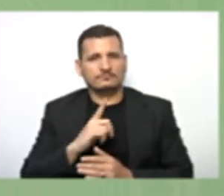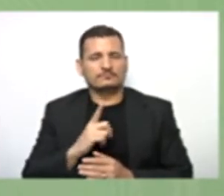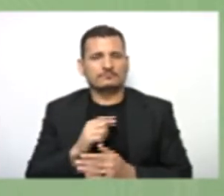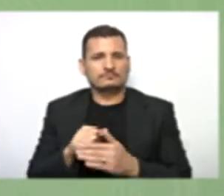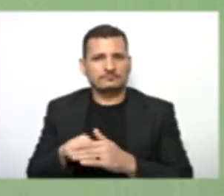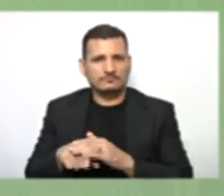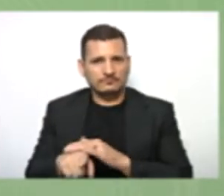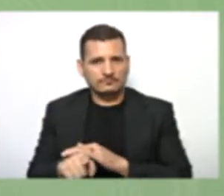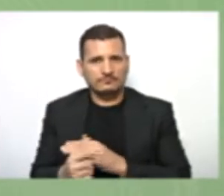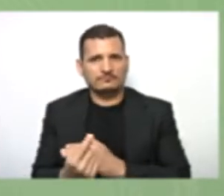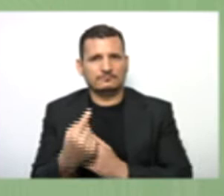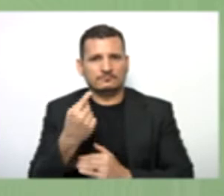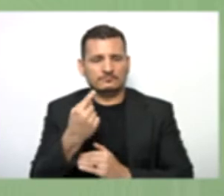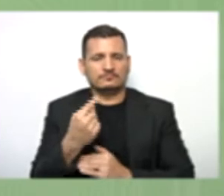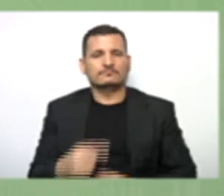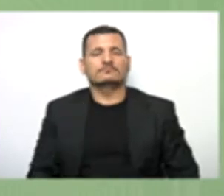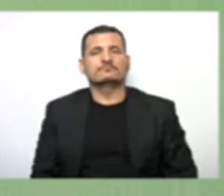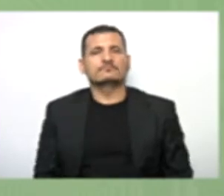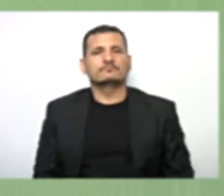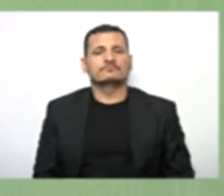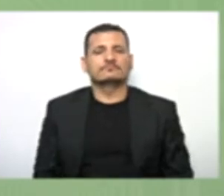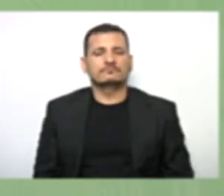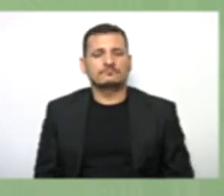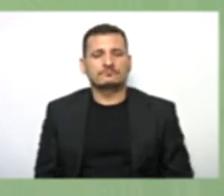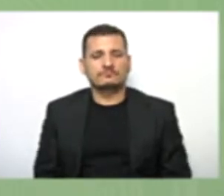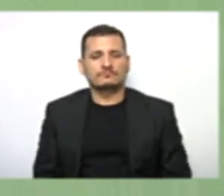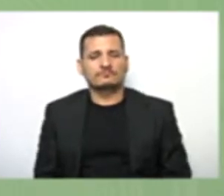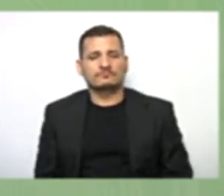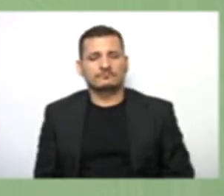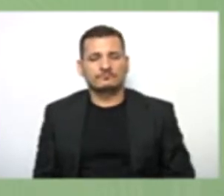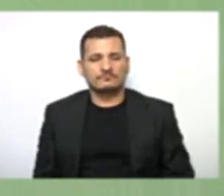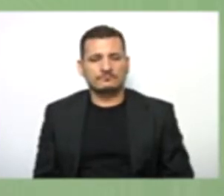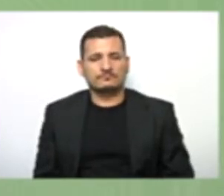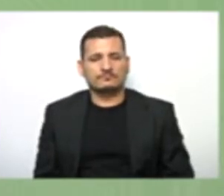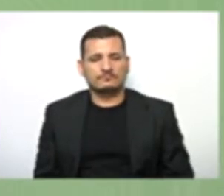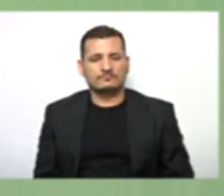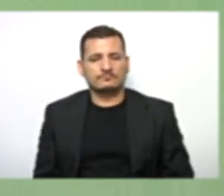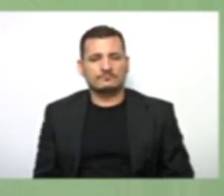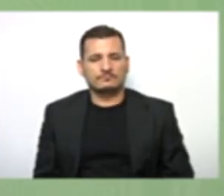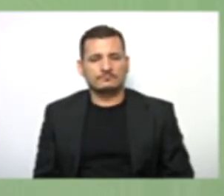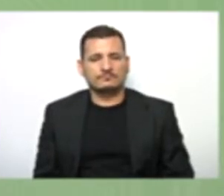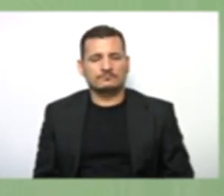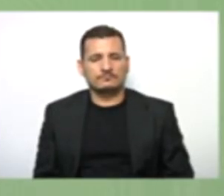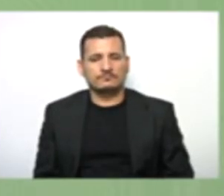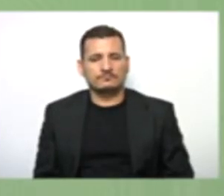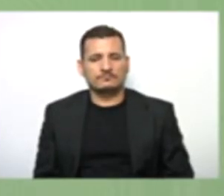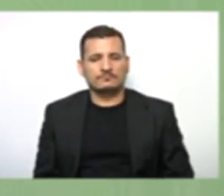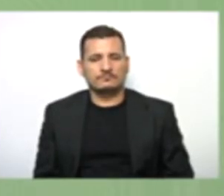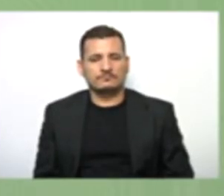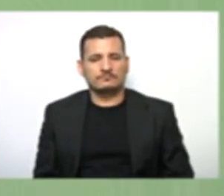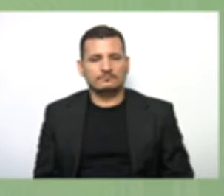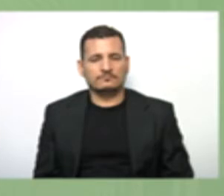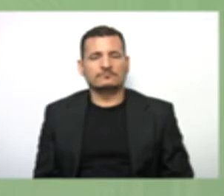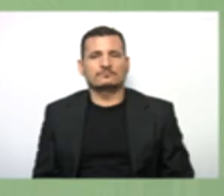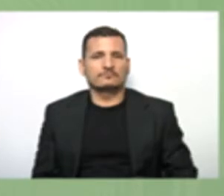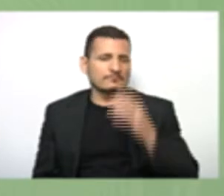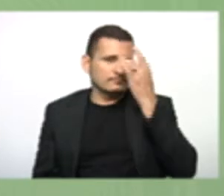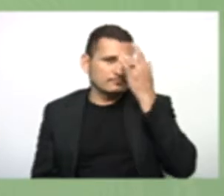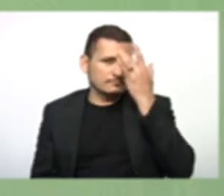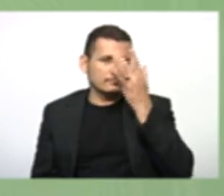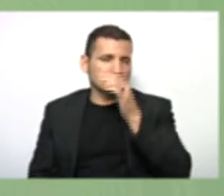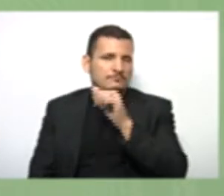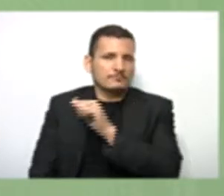dos dispositivos de entrada e saída, certo? Exato. Então eu posso estar ligando assim, né, professor, para ficar mais fácil para os nossos alunos entender,